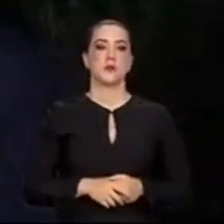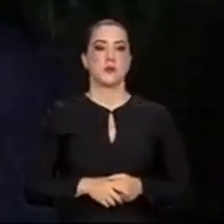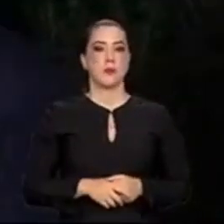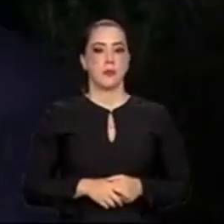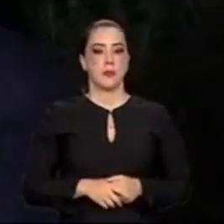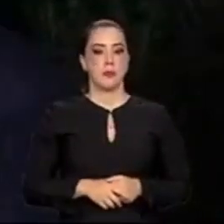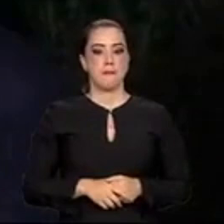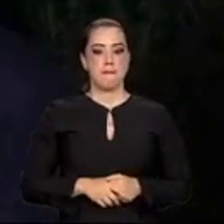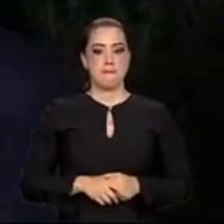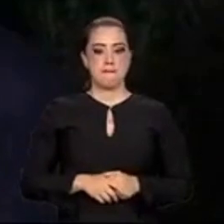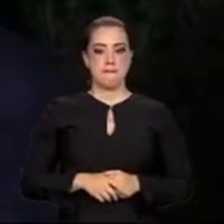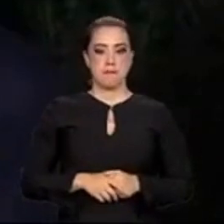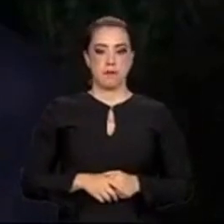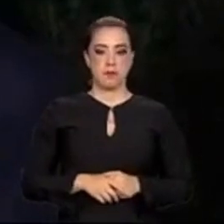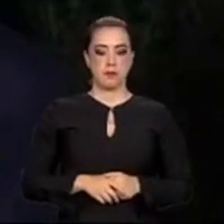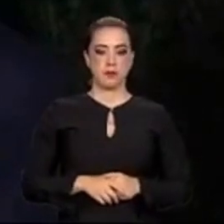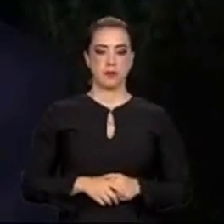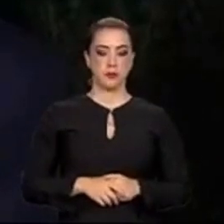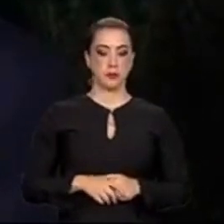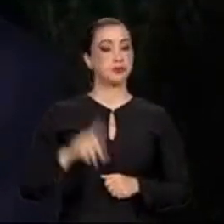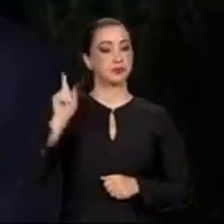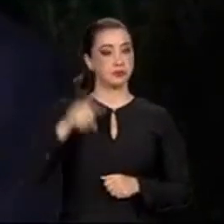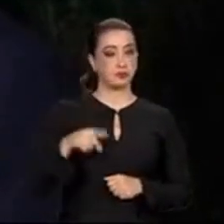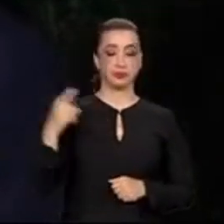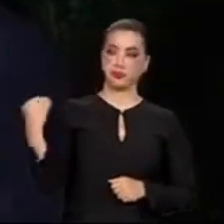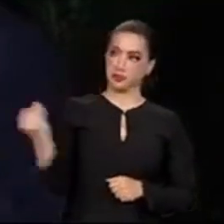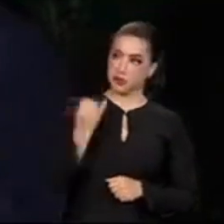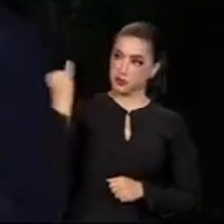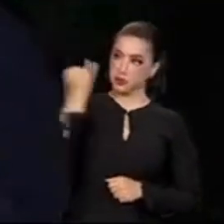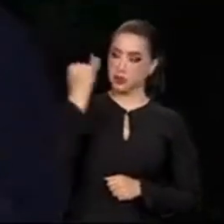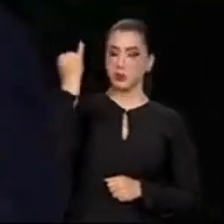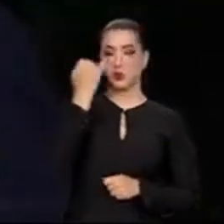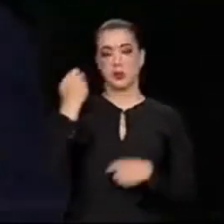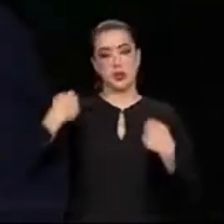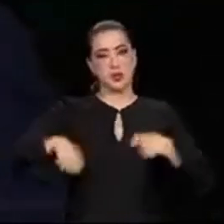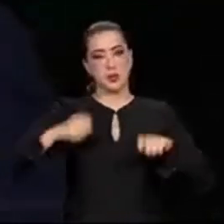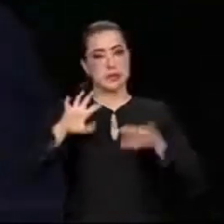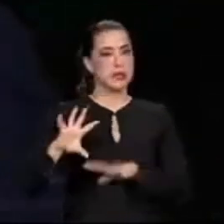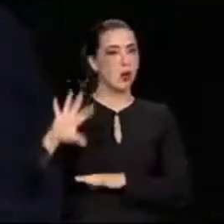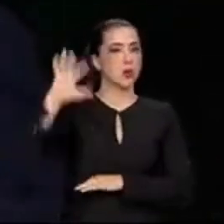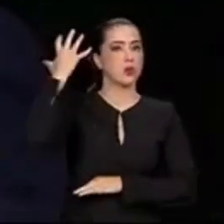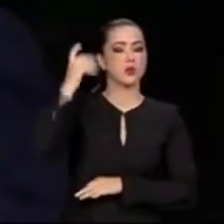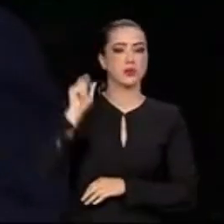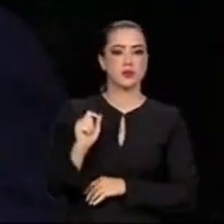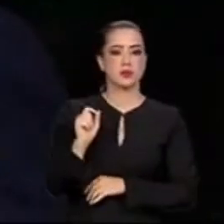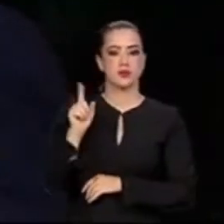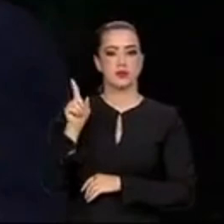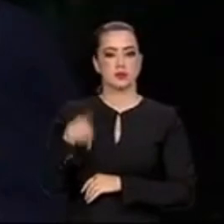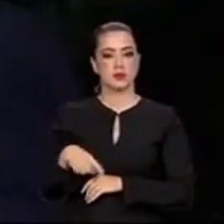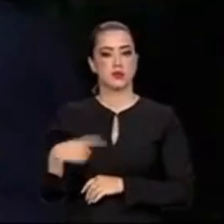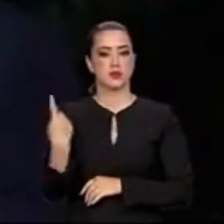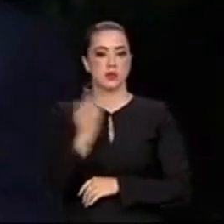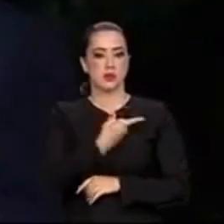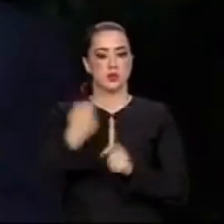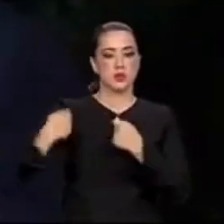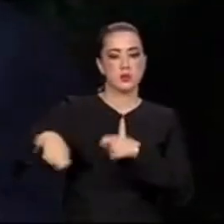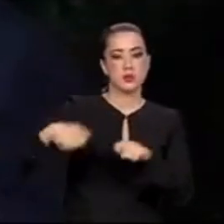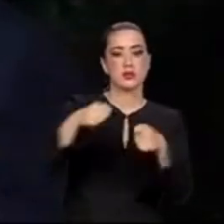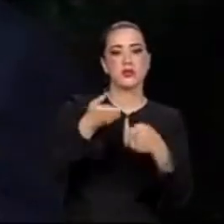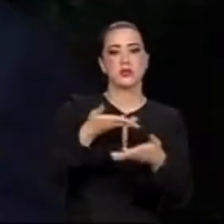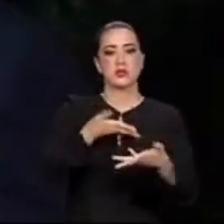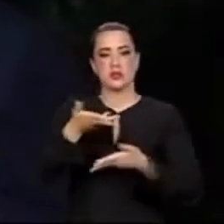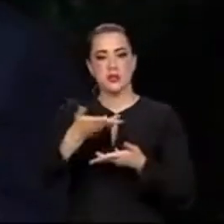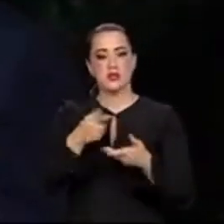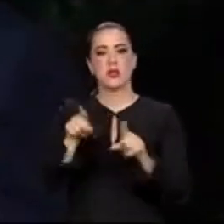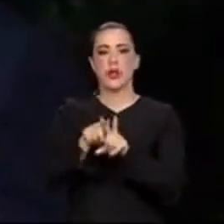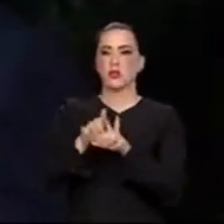uma coisa muito importante que eu acho que precisa acontecer é que a gente tem que ter